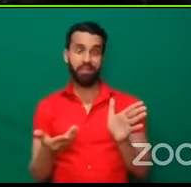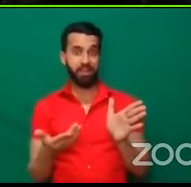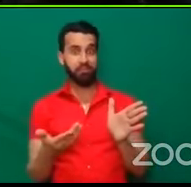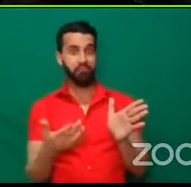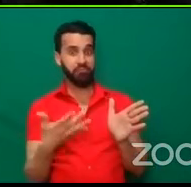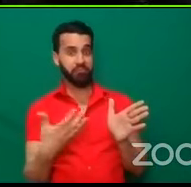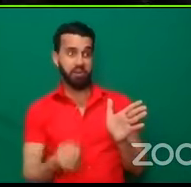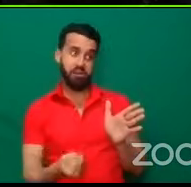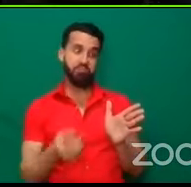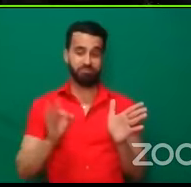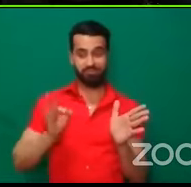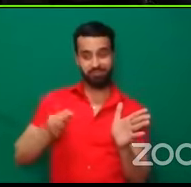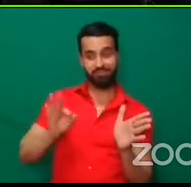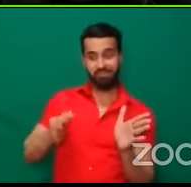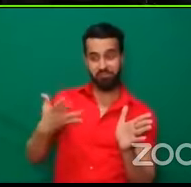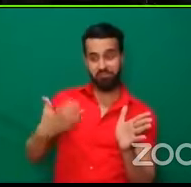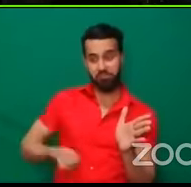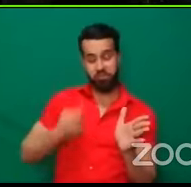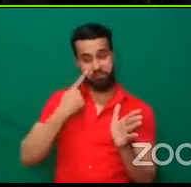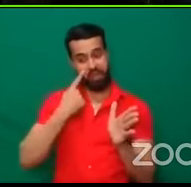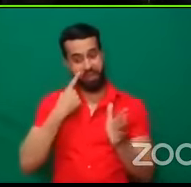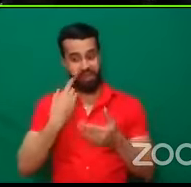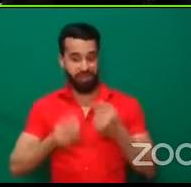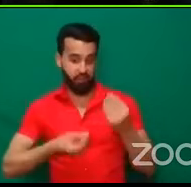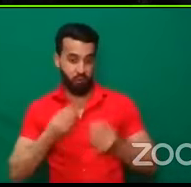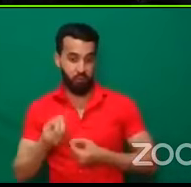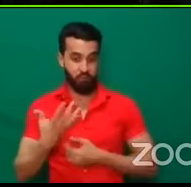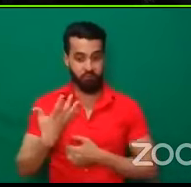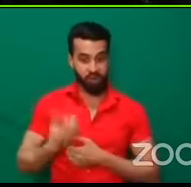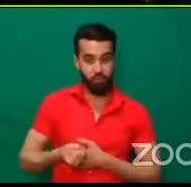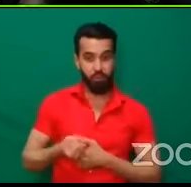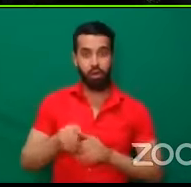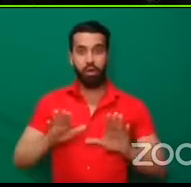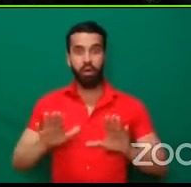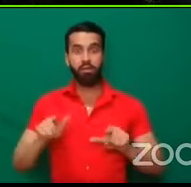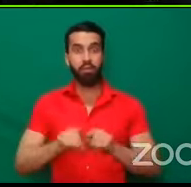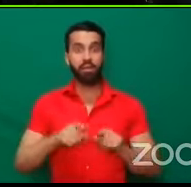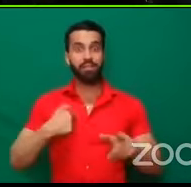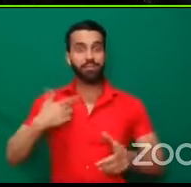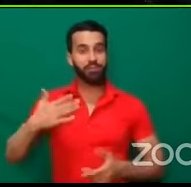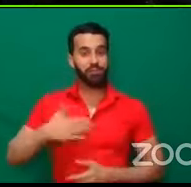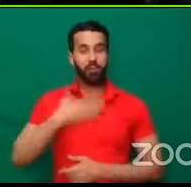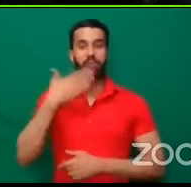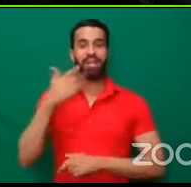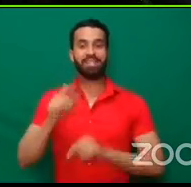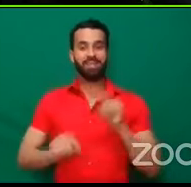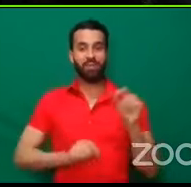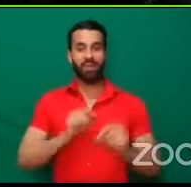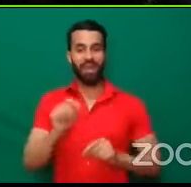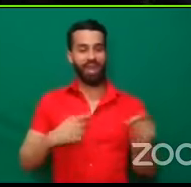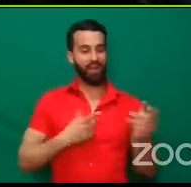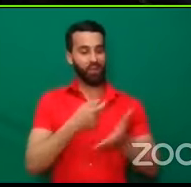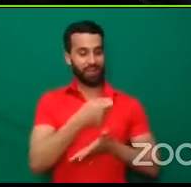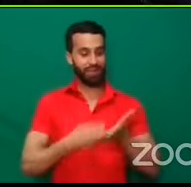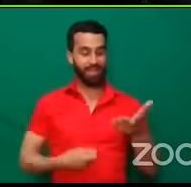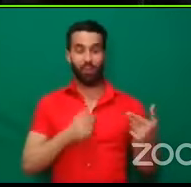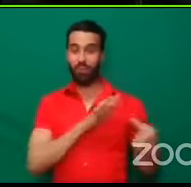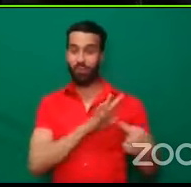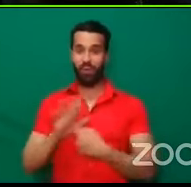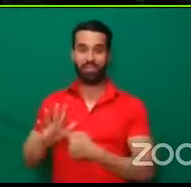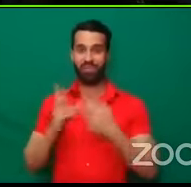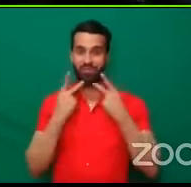Vamos junto. vamos ver o que vai dar, né? Só que eu sempre faço uma surpresa, eu não mostro o roteiro completo, as falas,